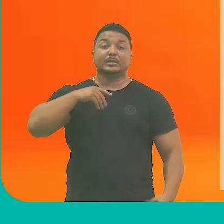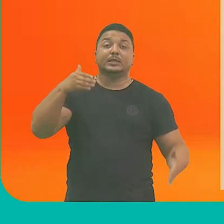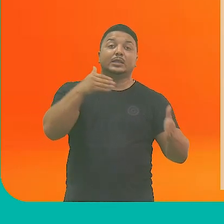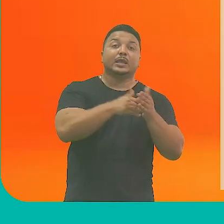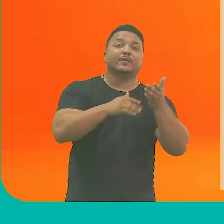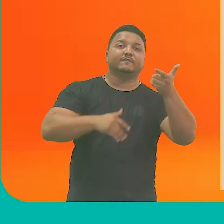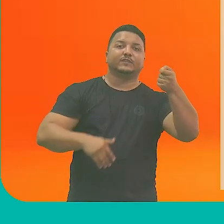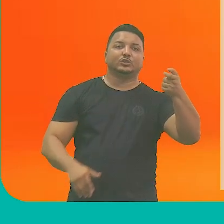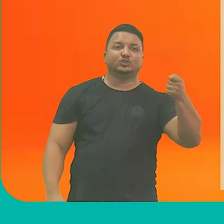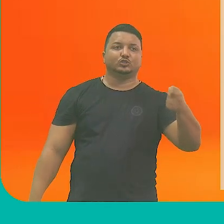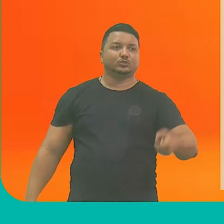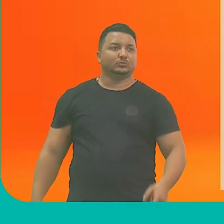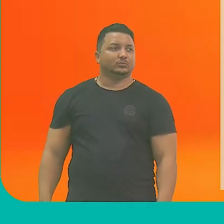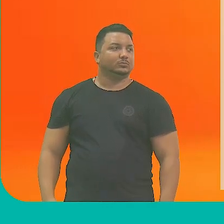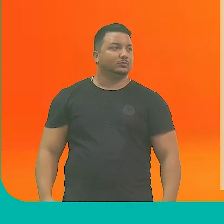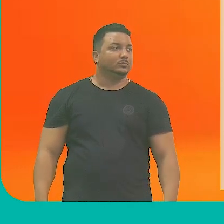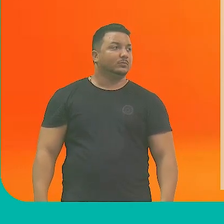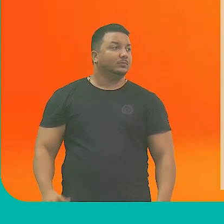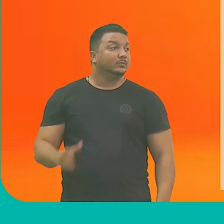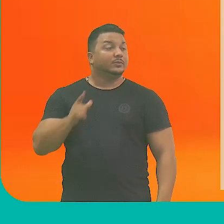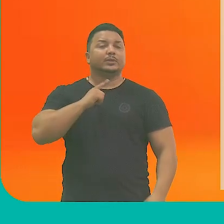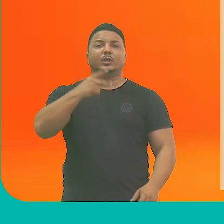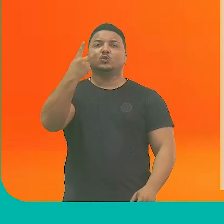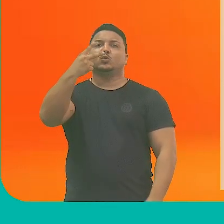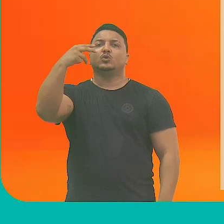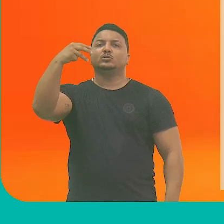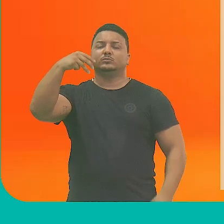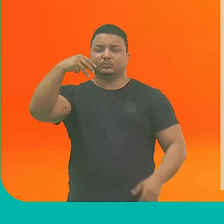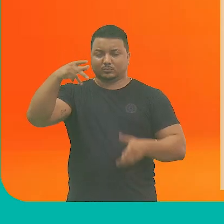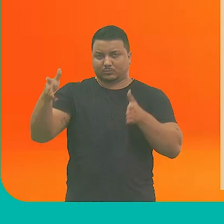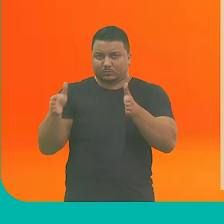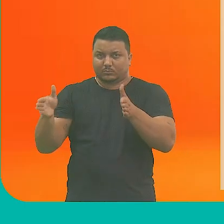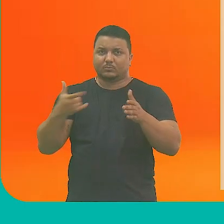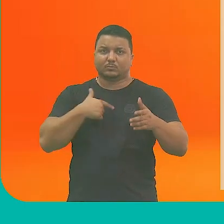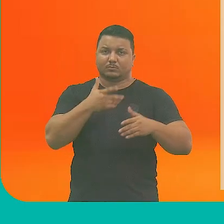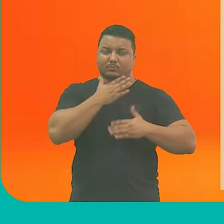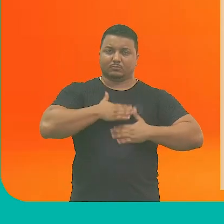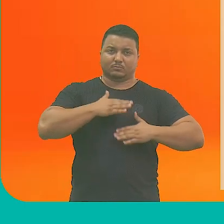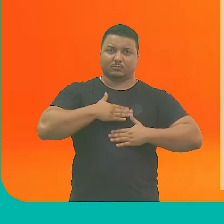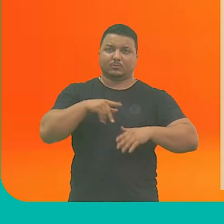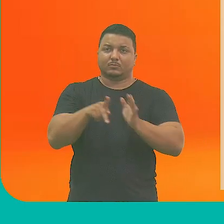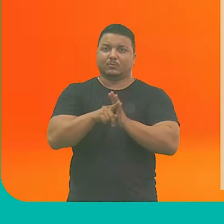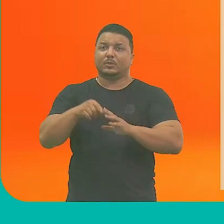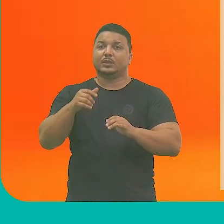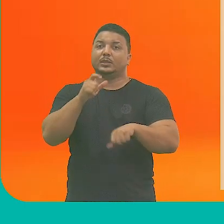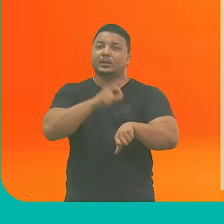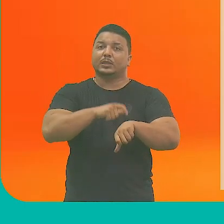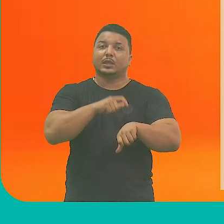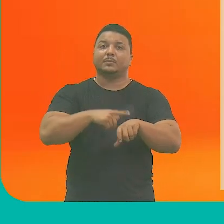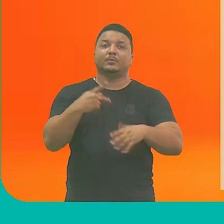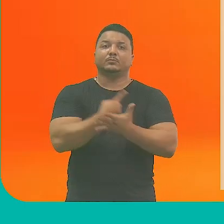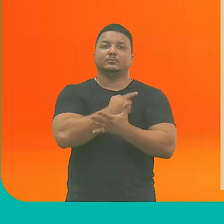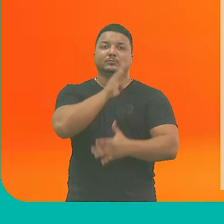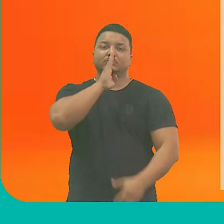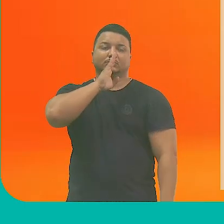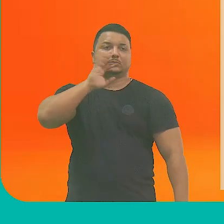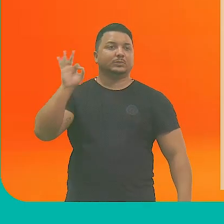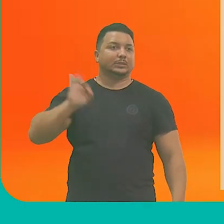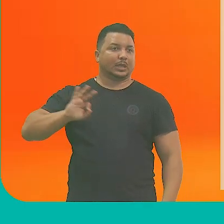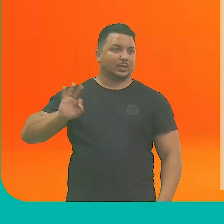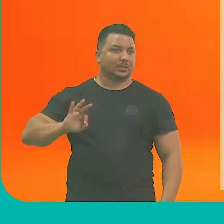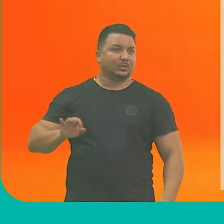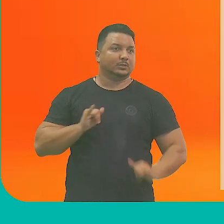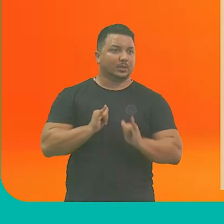que? 20, ó. Nesses 2 intervalos de tempo, tu vai ter ele sem o sinal de